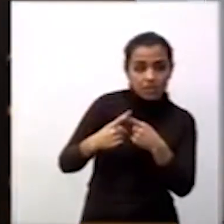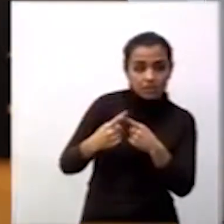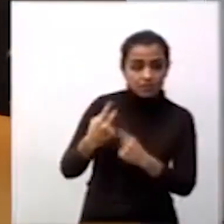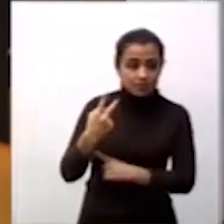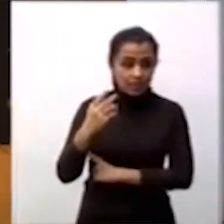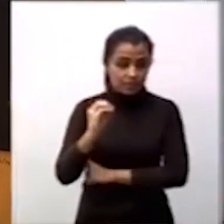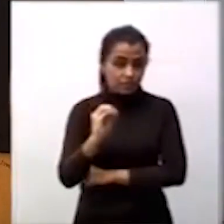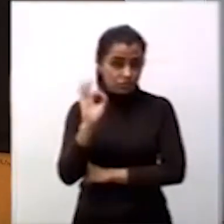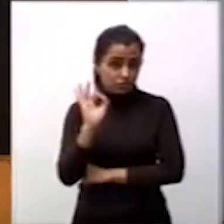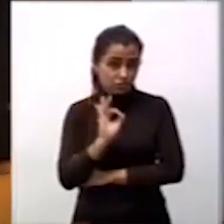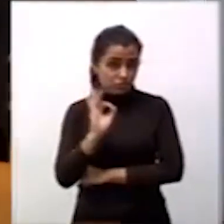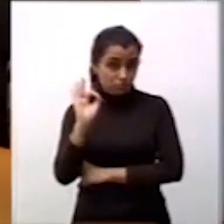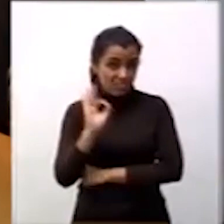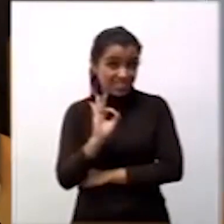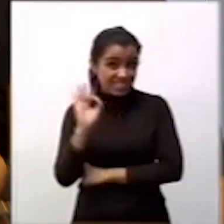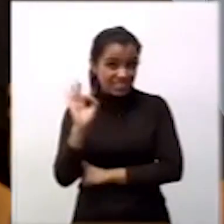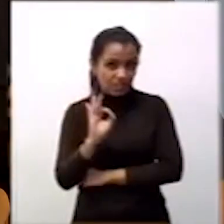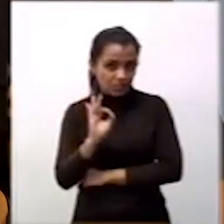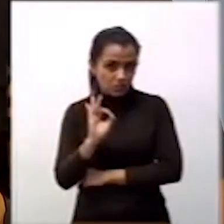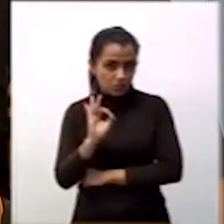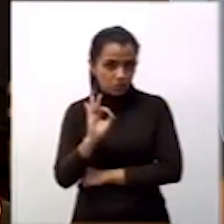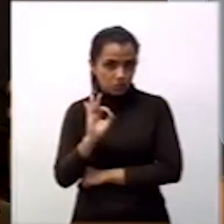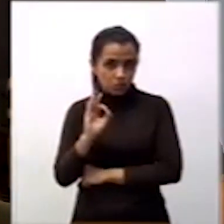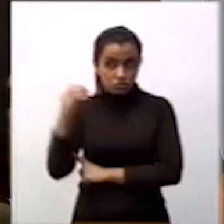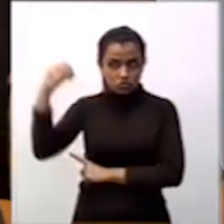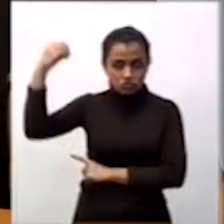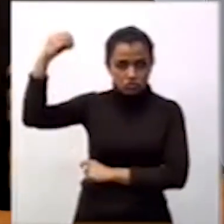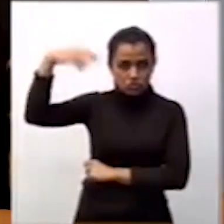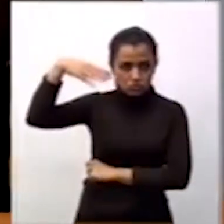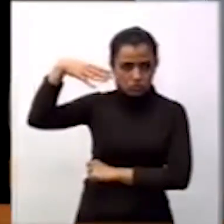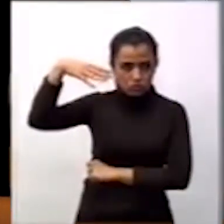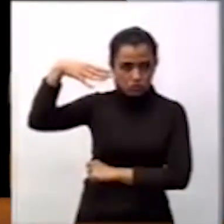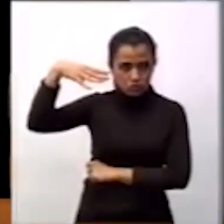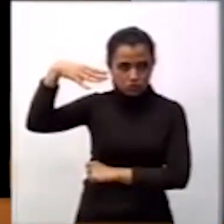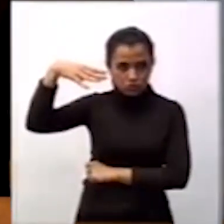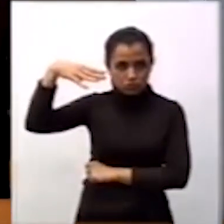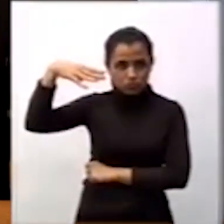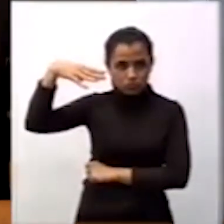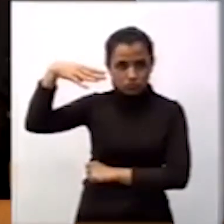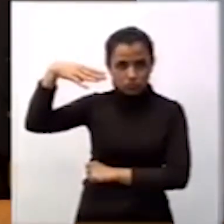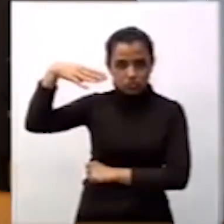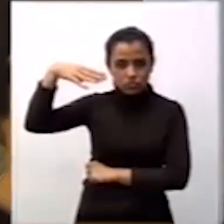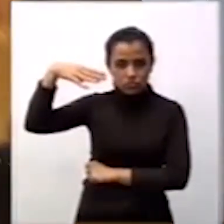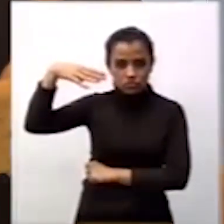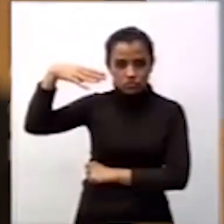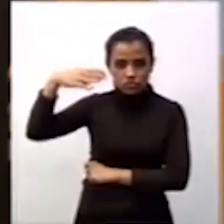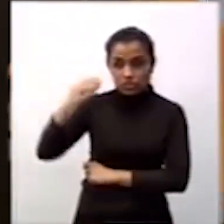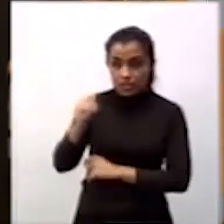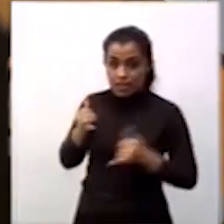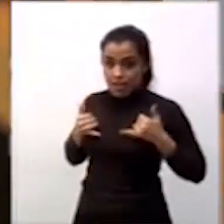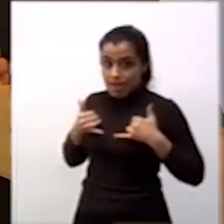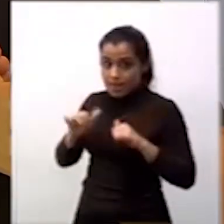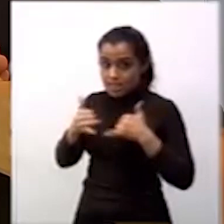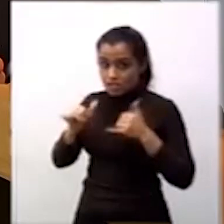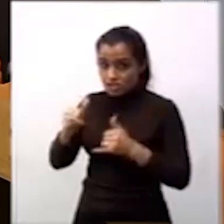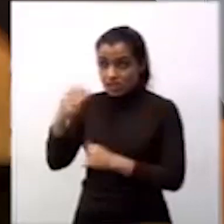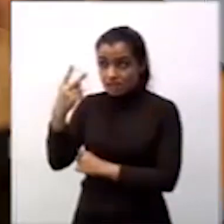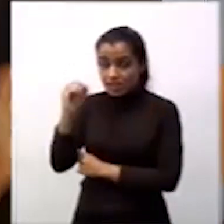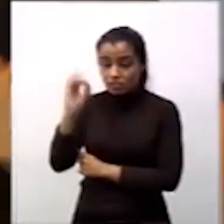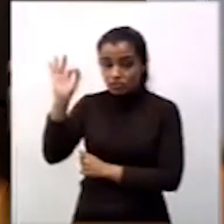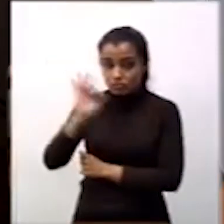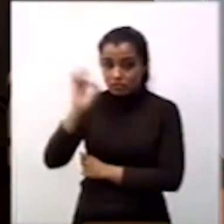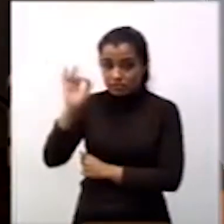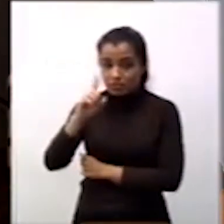seja, dos 100% de energia elétrica que ela recebia para funcionar, 20% era transformado em luz. É a energia útil.